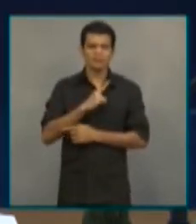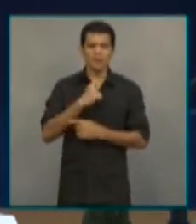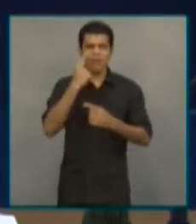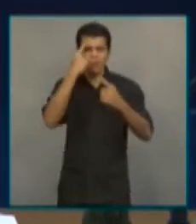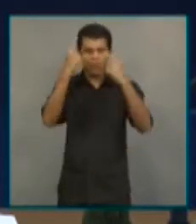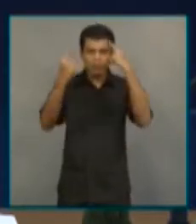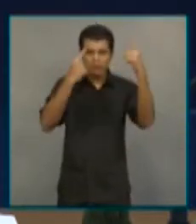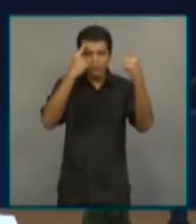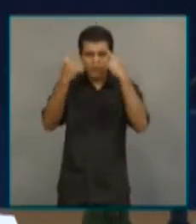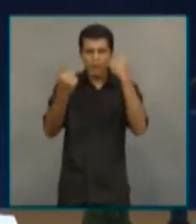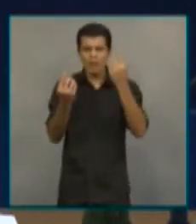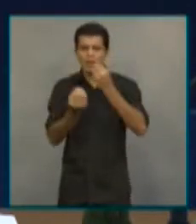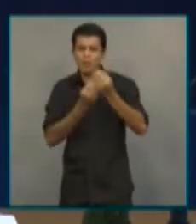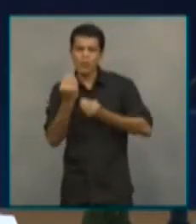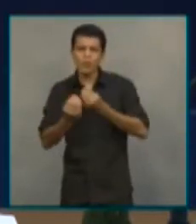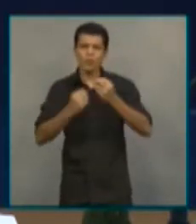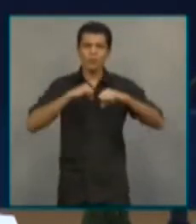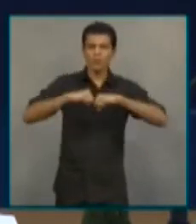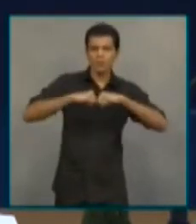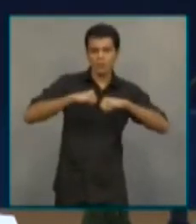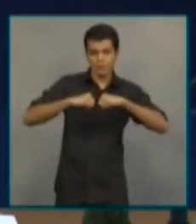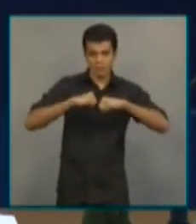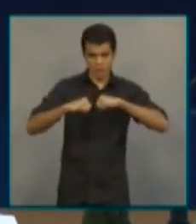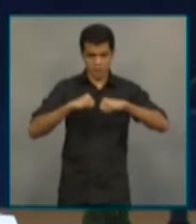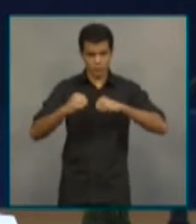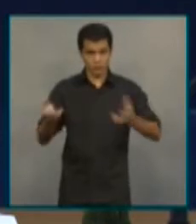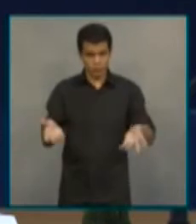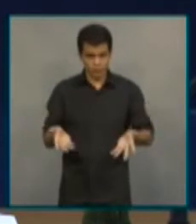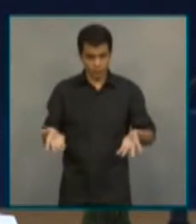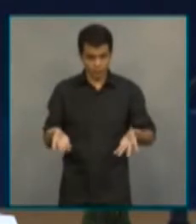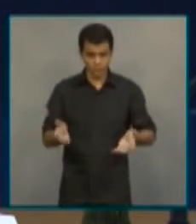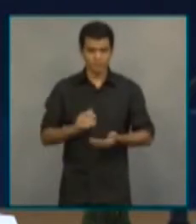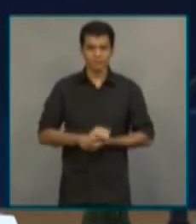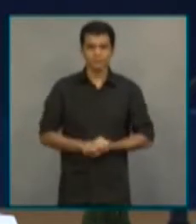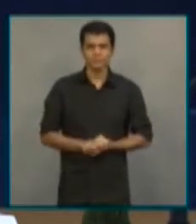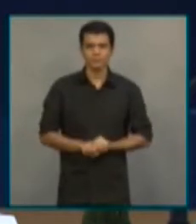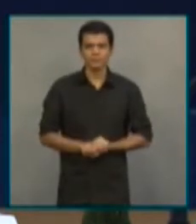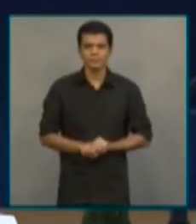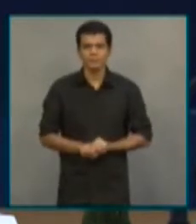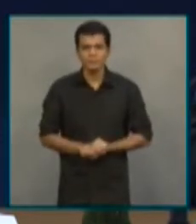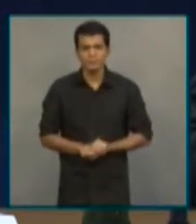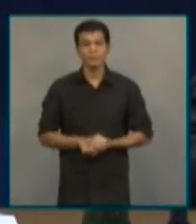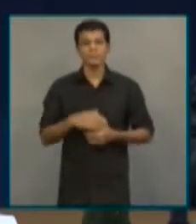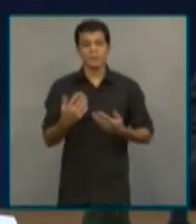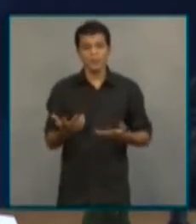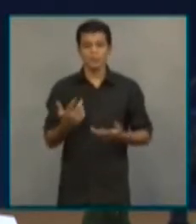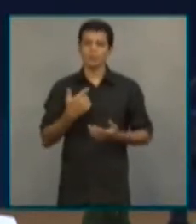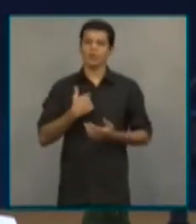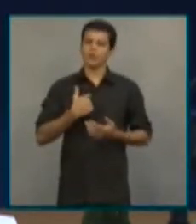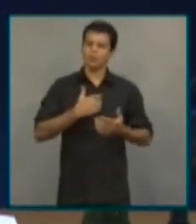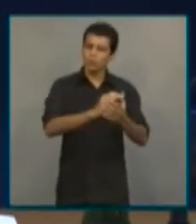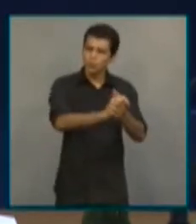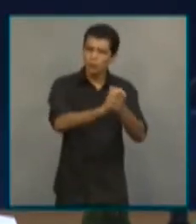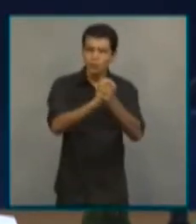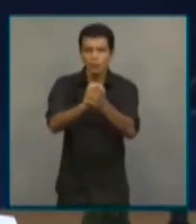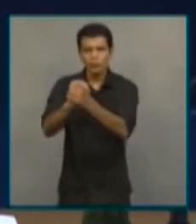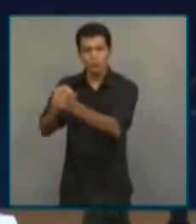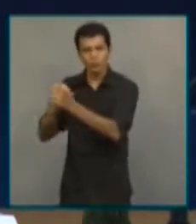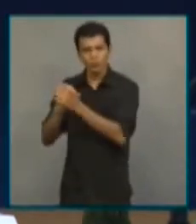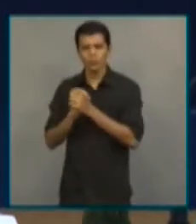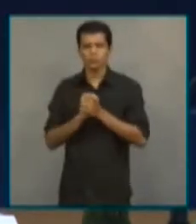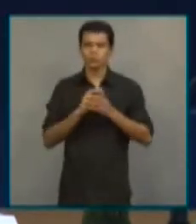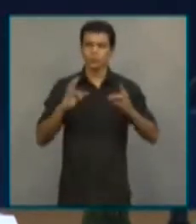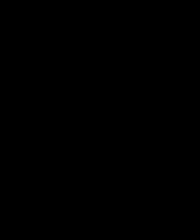regras desse debate que aqui foi formulado. Em nome do presidente da Assembleia, deputado José Albuquerque, eu saúdo a todos os convidados que aqui se